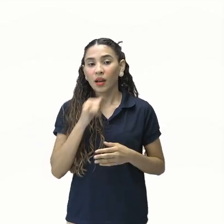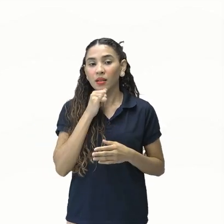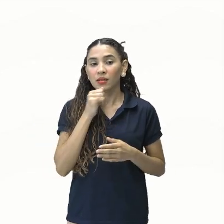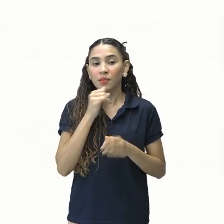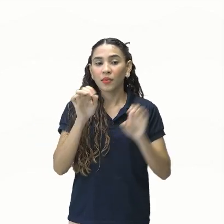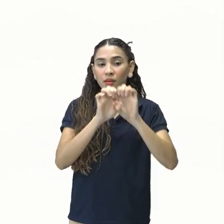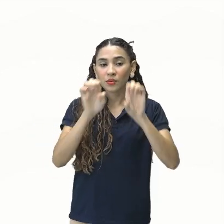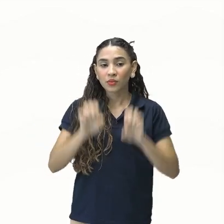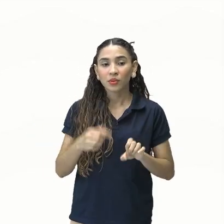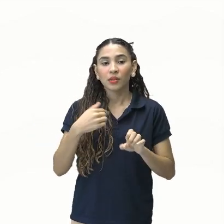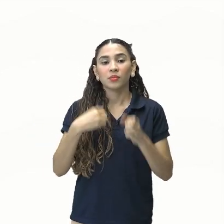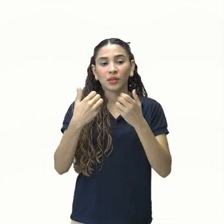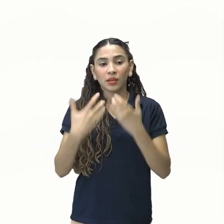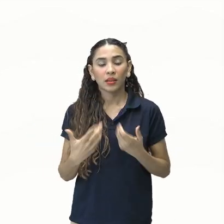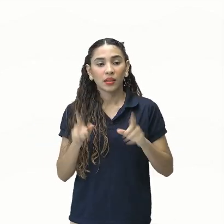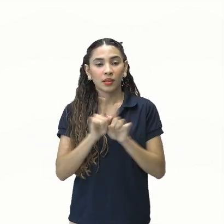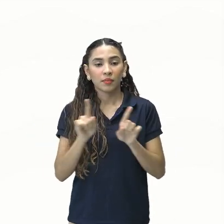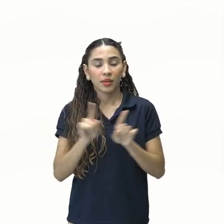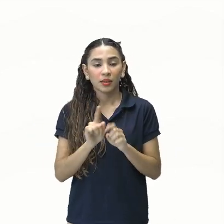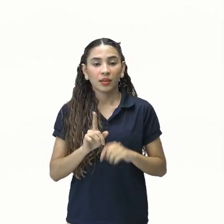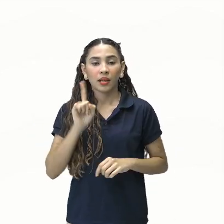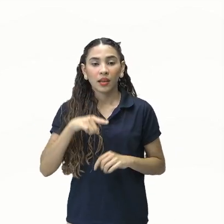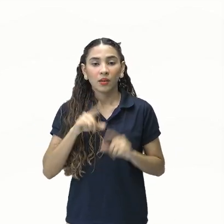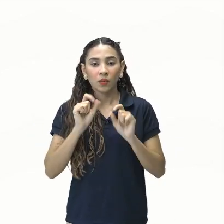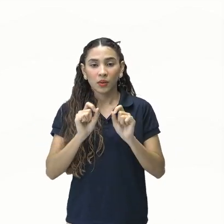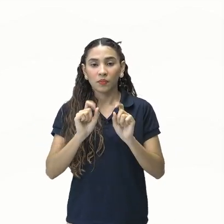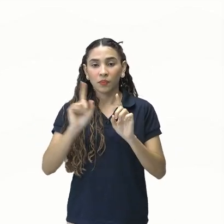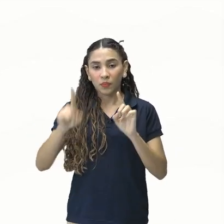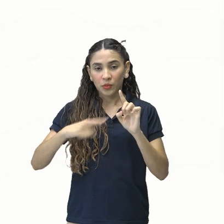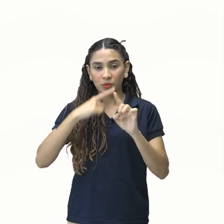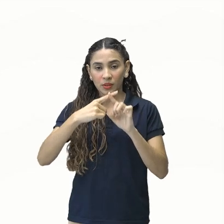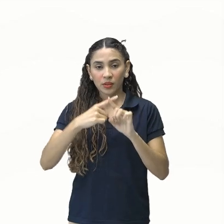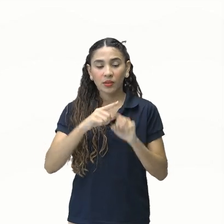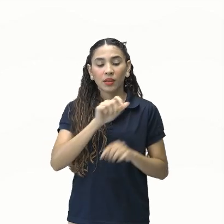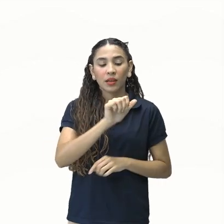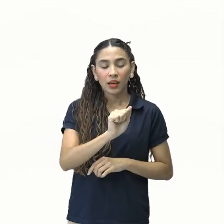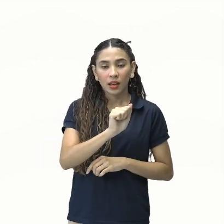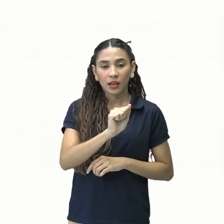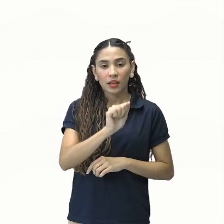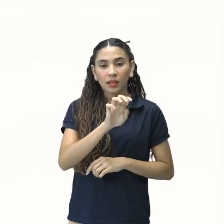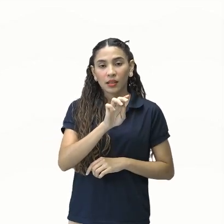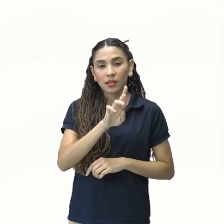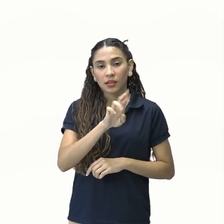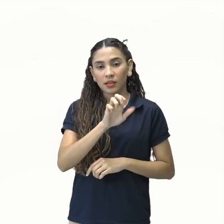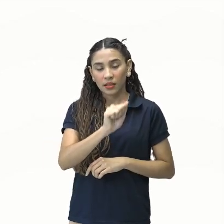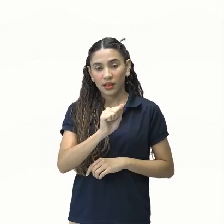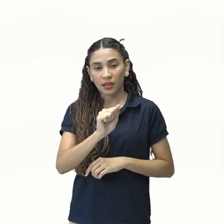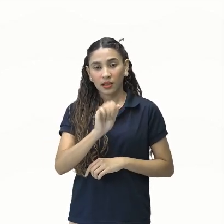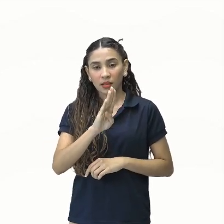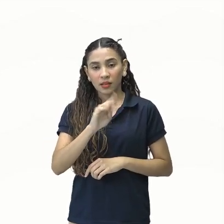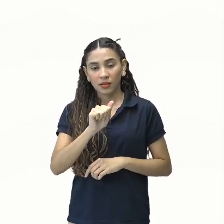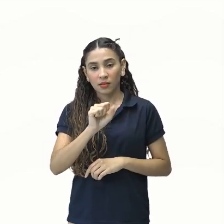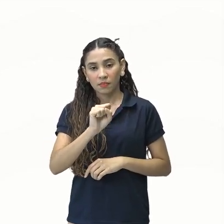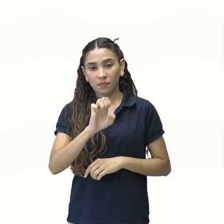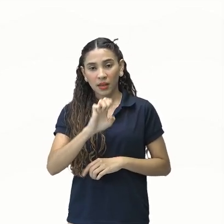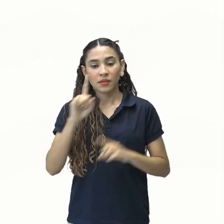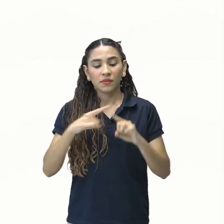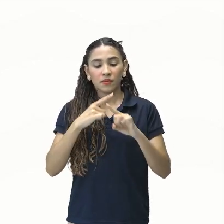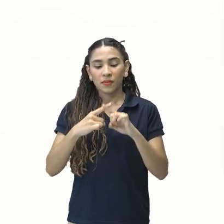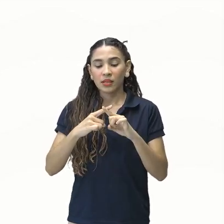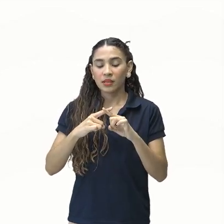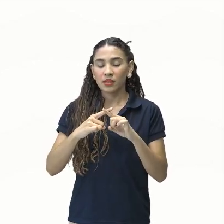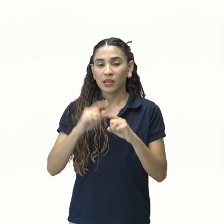acabei de ler para vocês, é a multiplicação entre a área da base e a altura